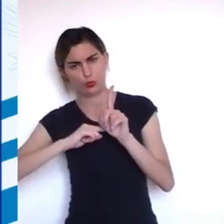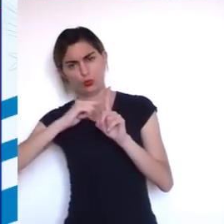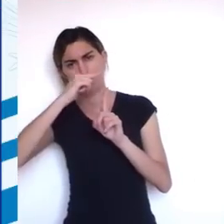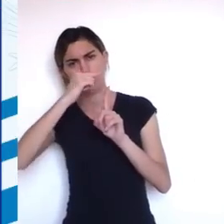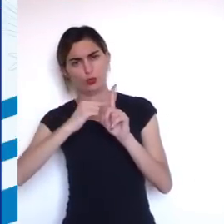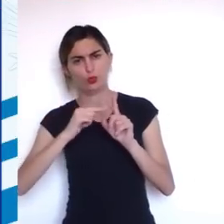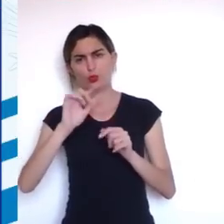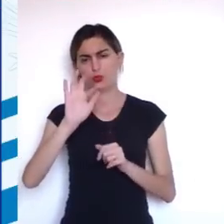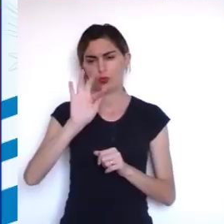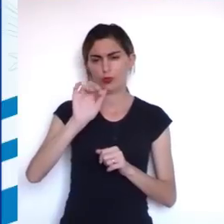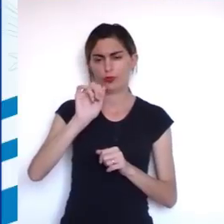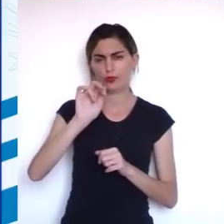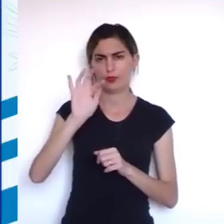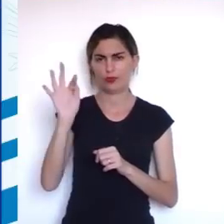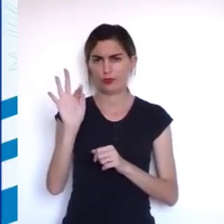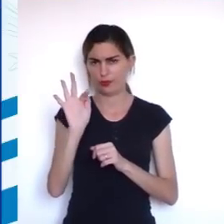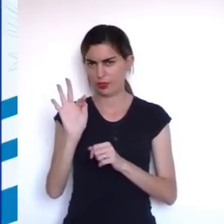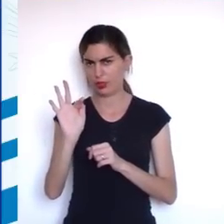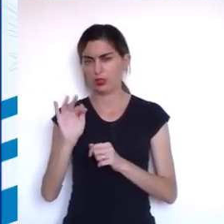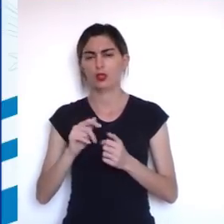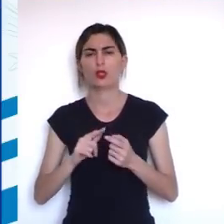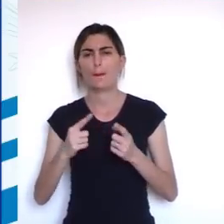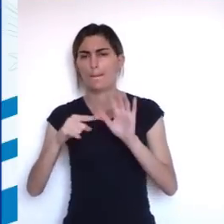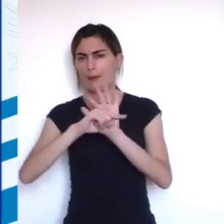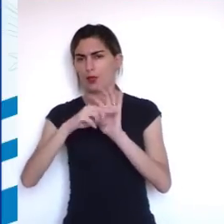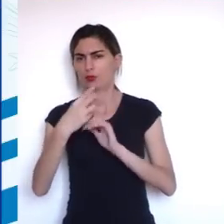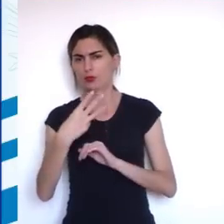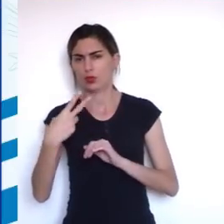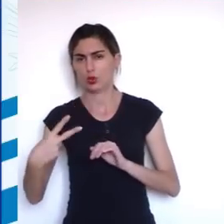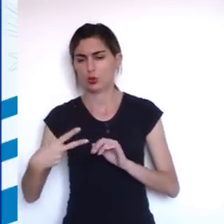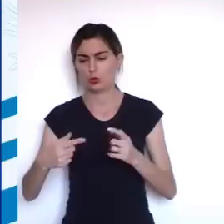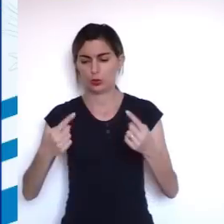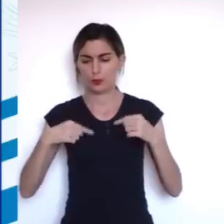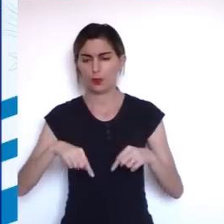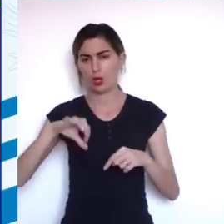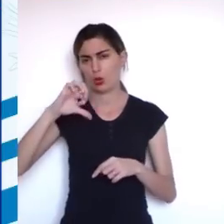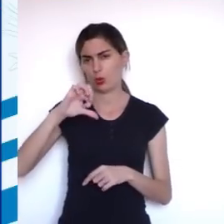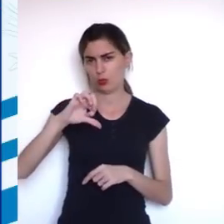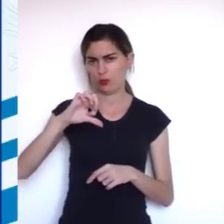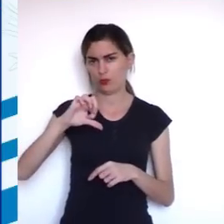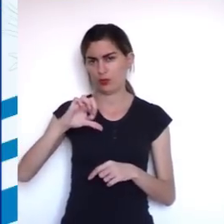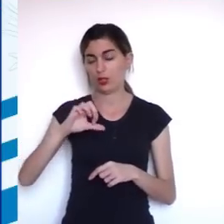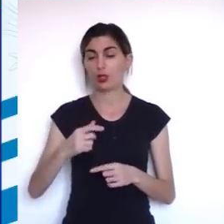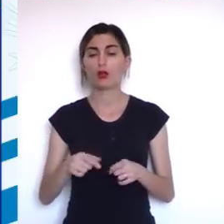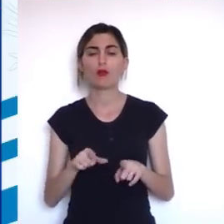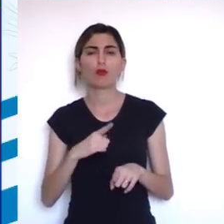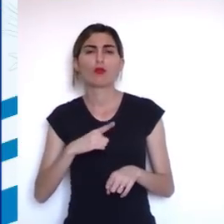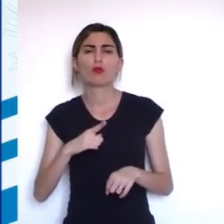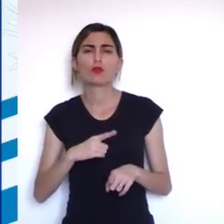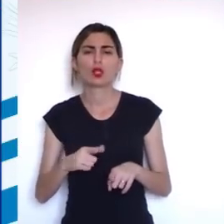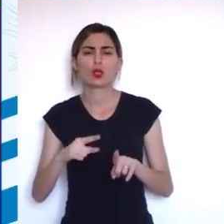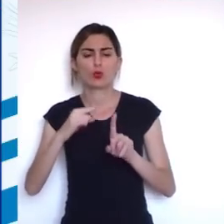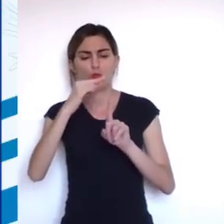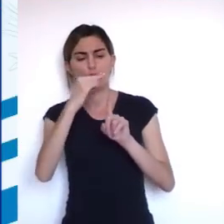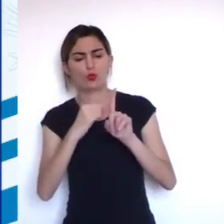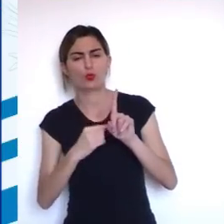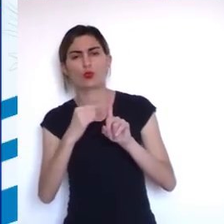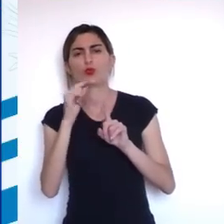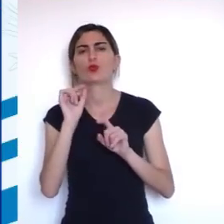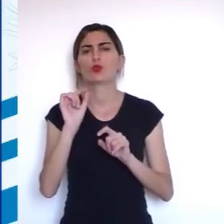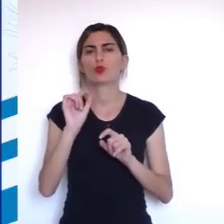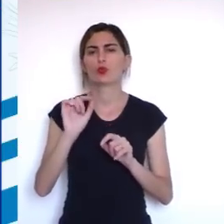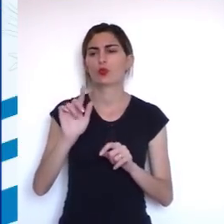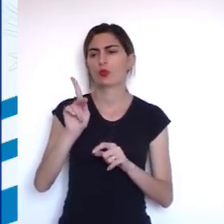temperatura Fahrenheit, menos 32. Embaixo eu tenho 9. E eu tenho a